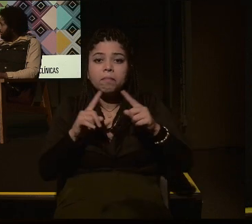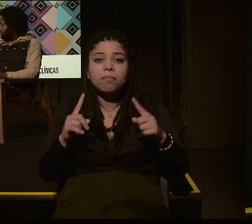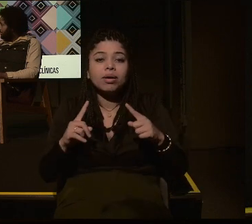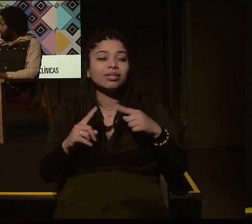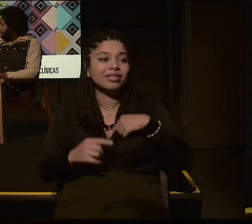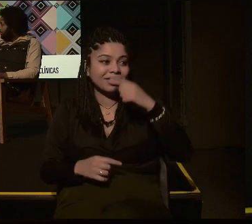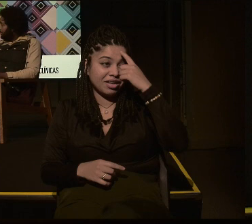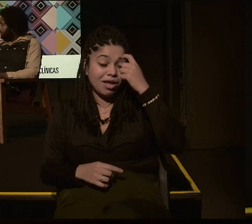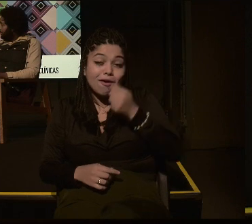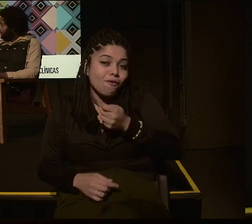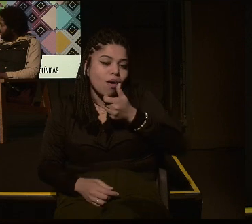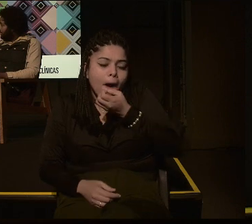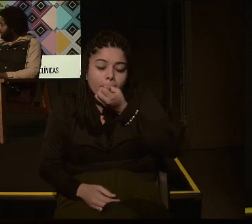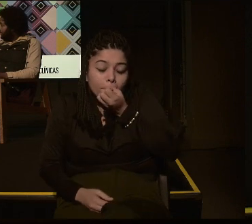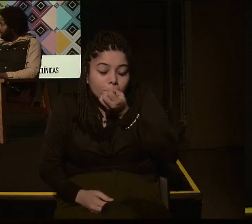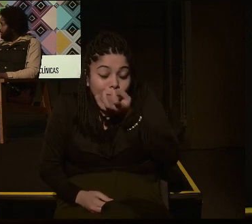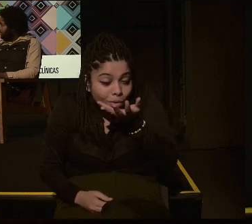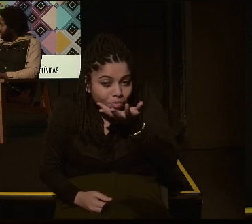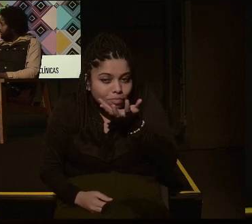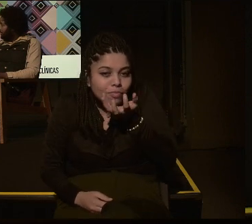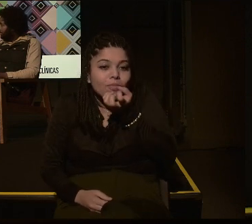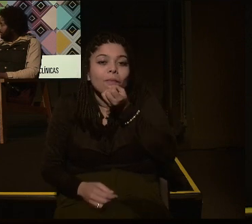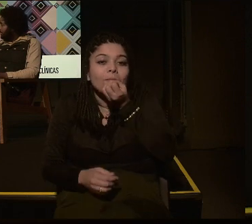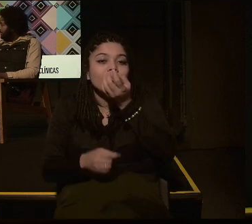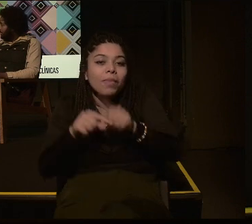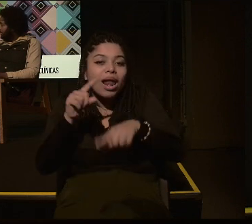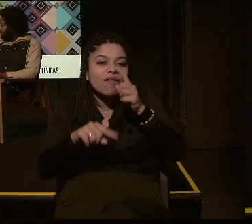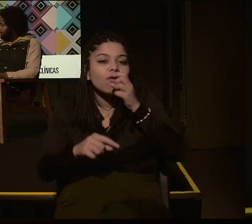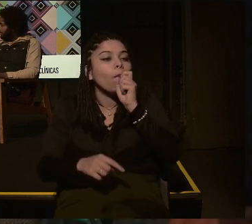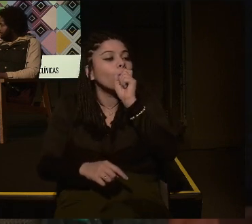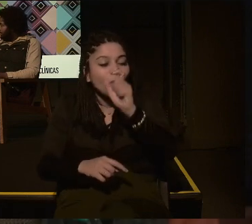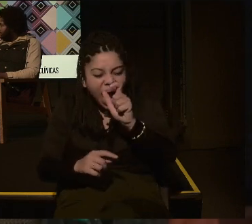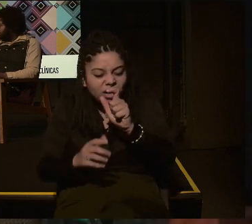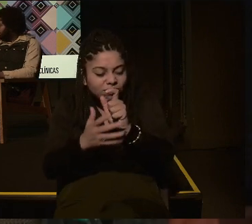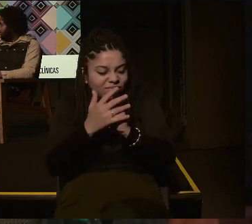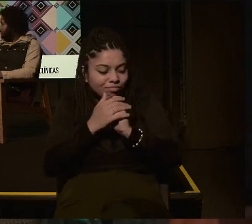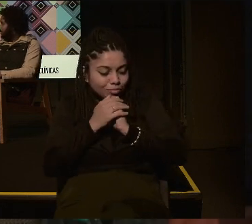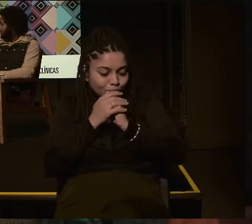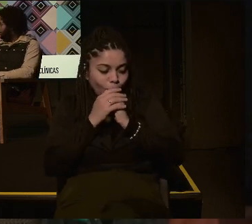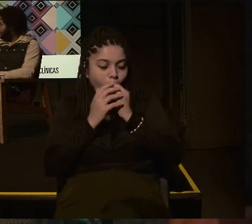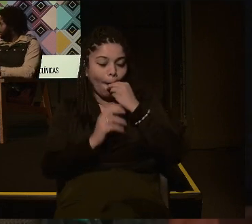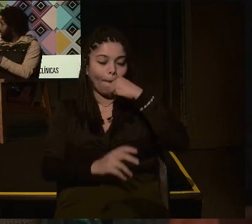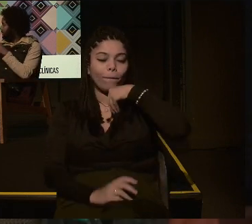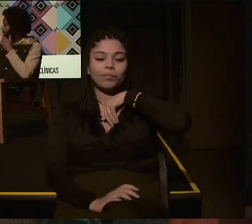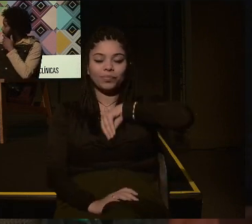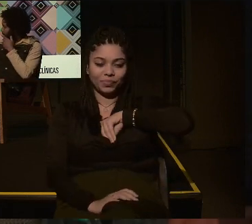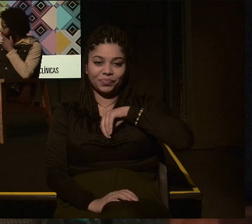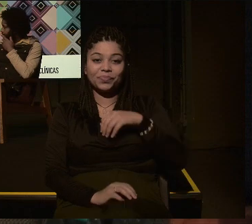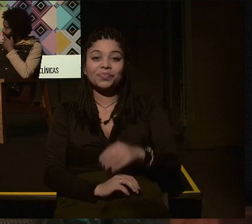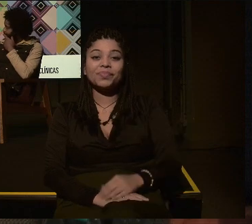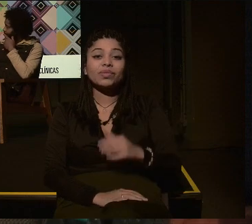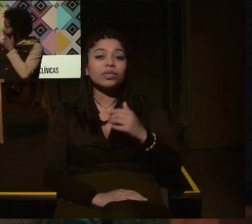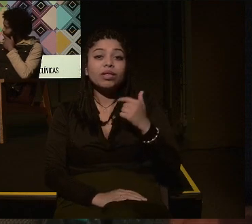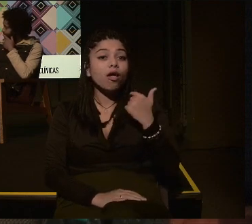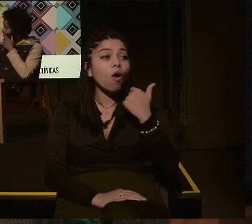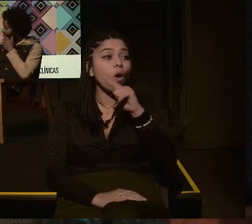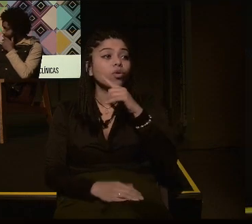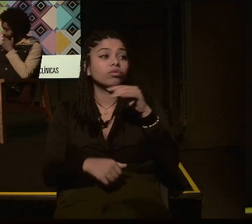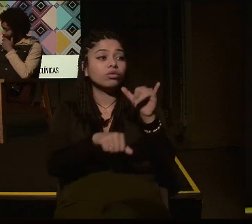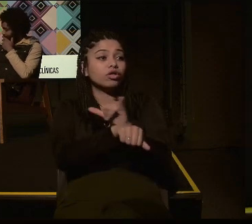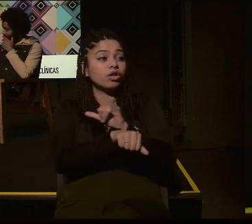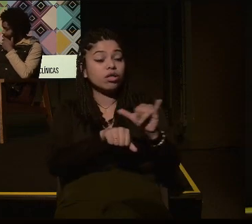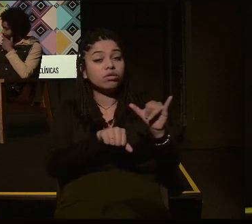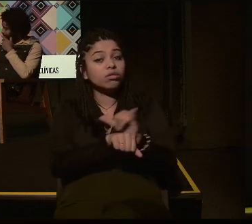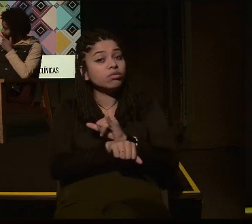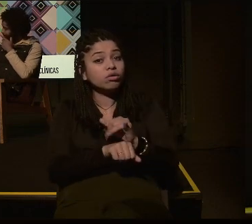aqui. Tem uma criação isso. E aí vem uma outra produção de morte, que é